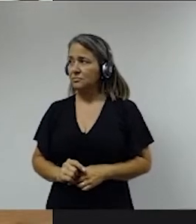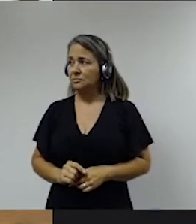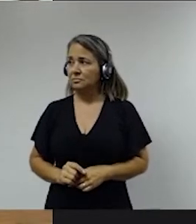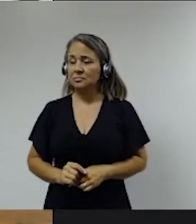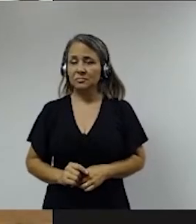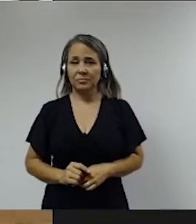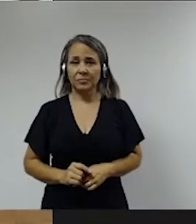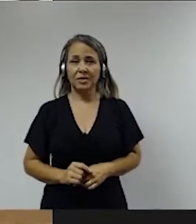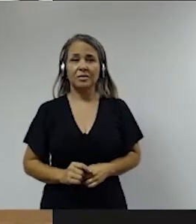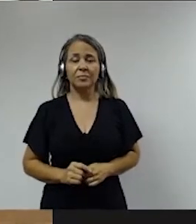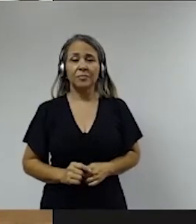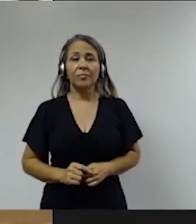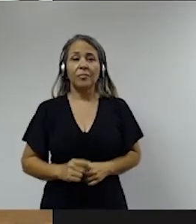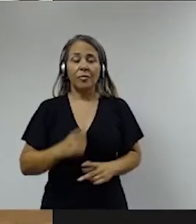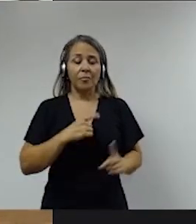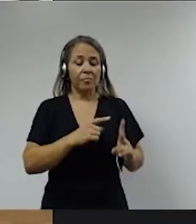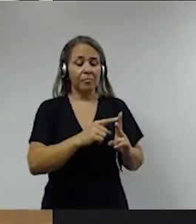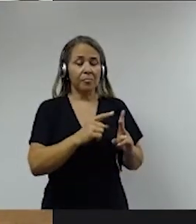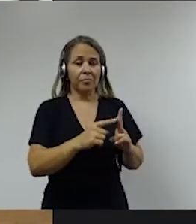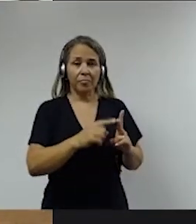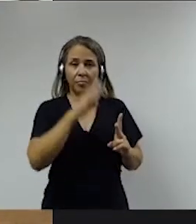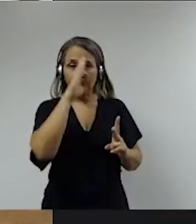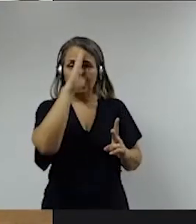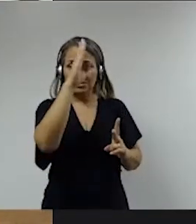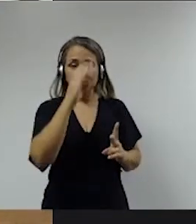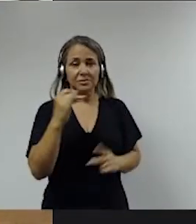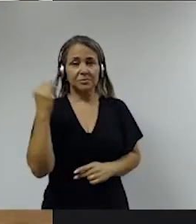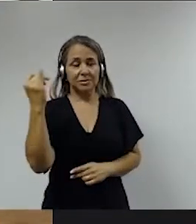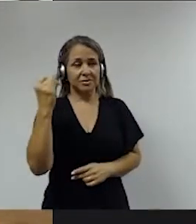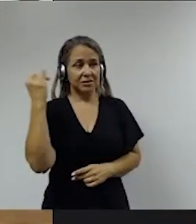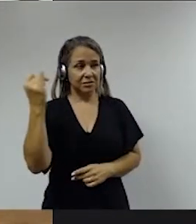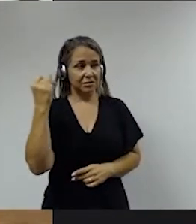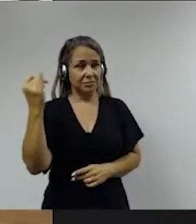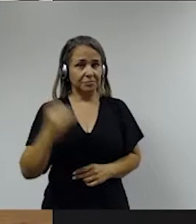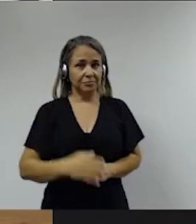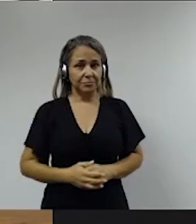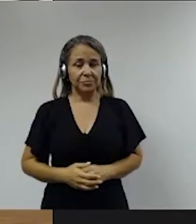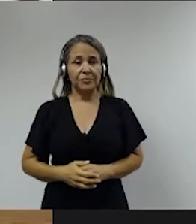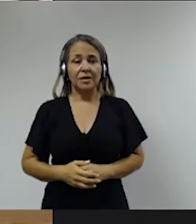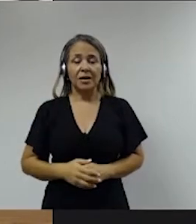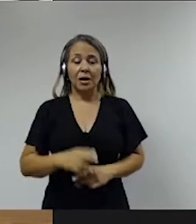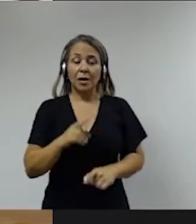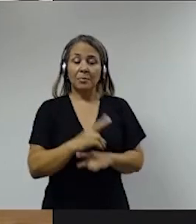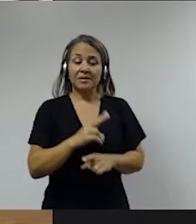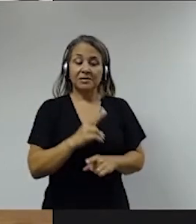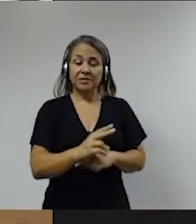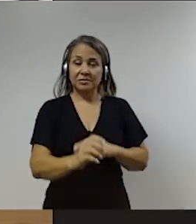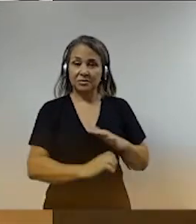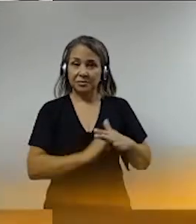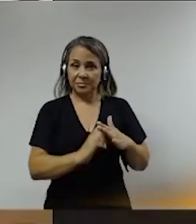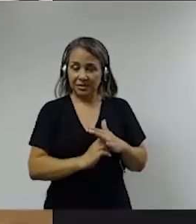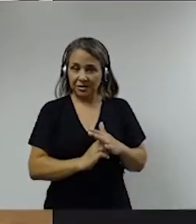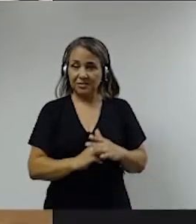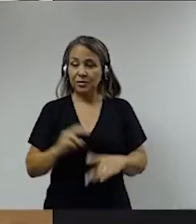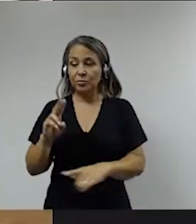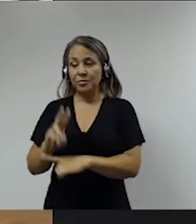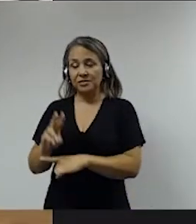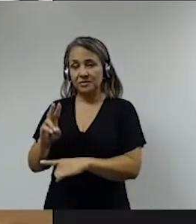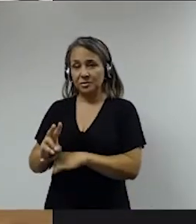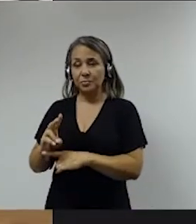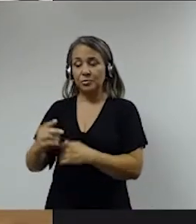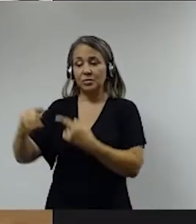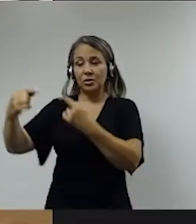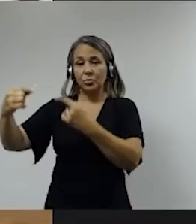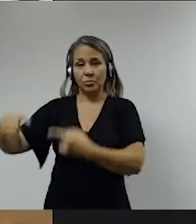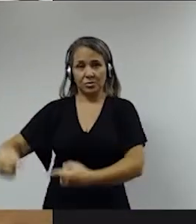uma contraposição de dois princípios importantes. O princípio da preservação de empresa e o princípio da concorrência. Isso